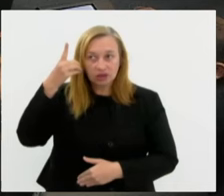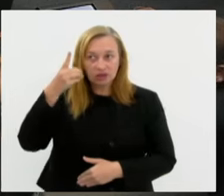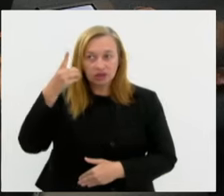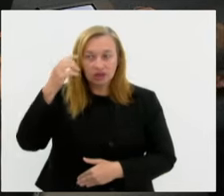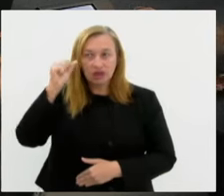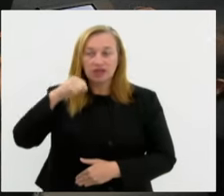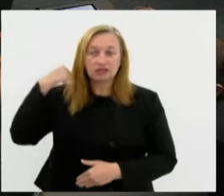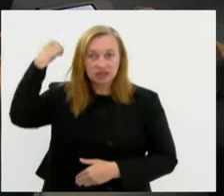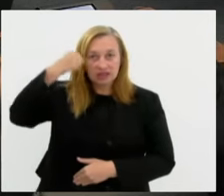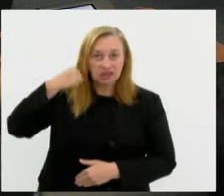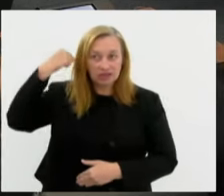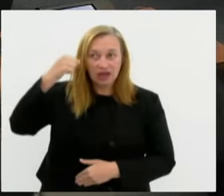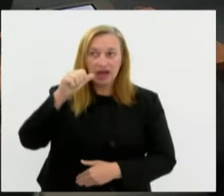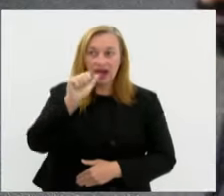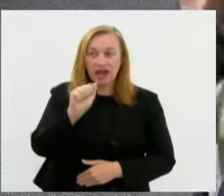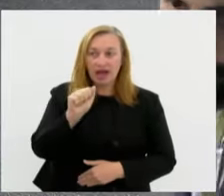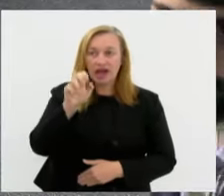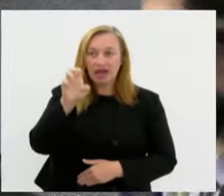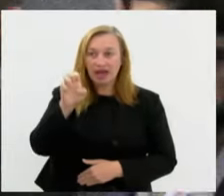Aécio Neves, em